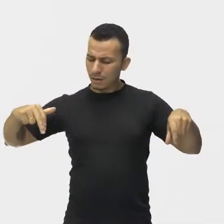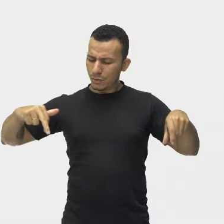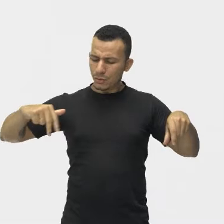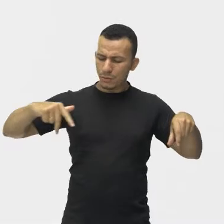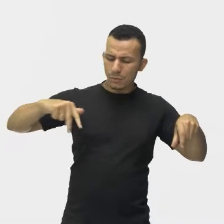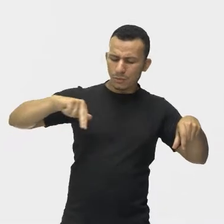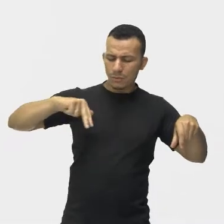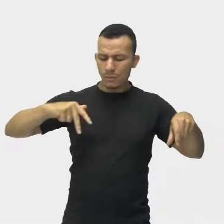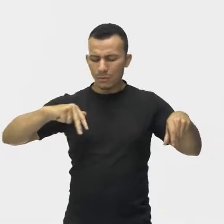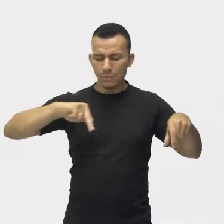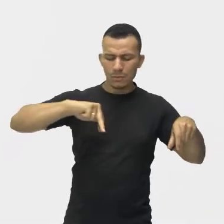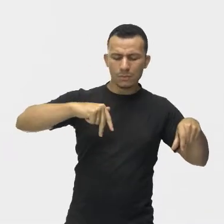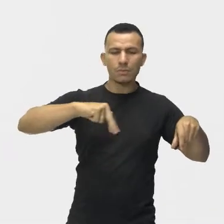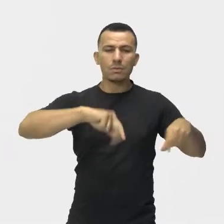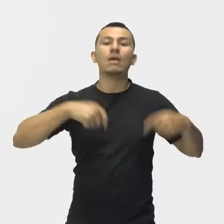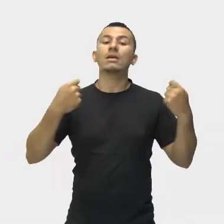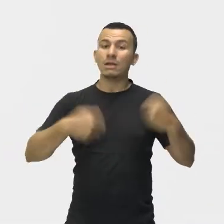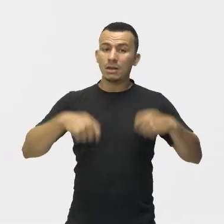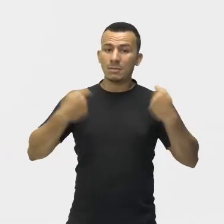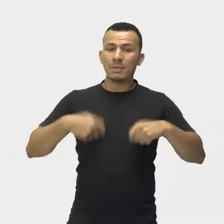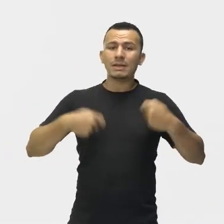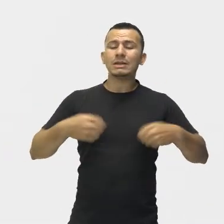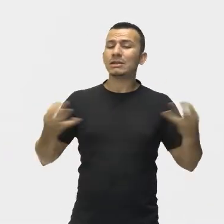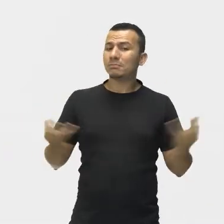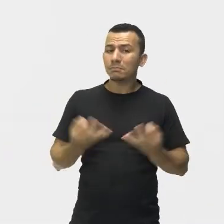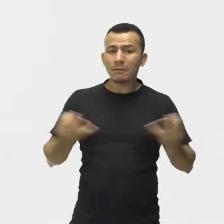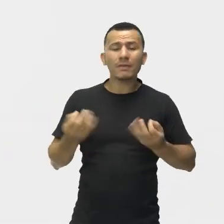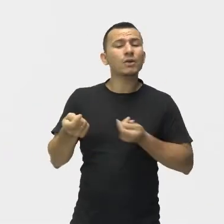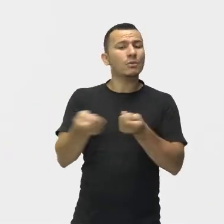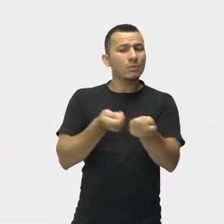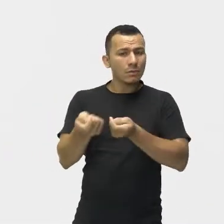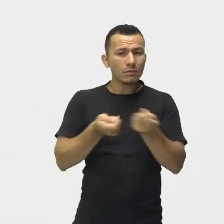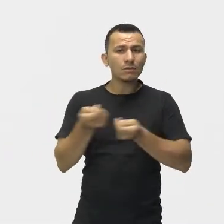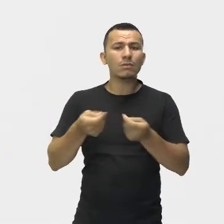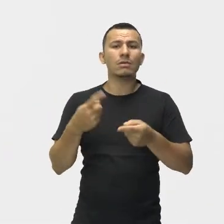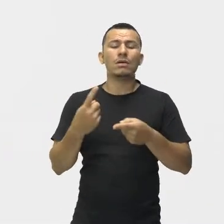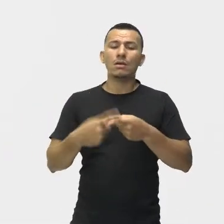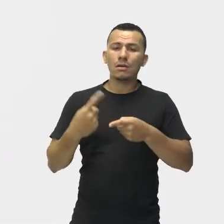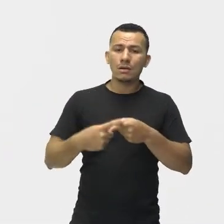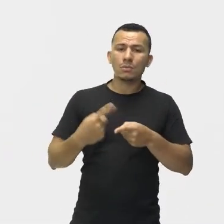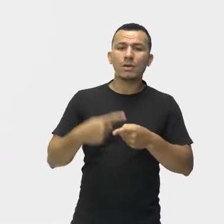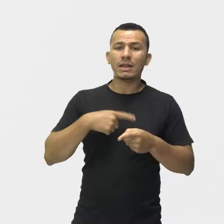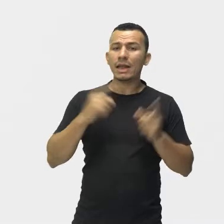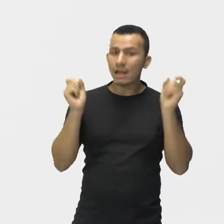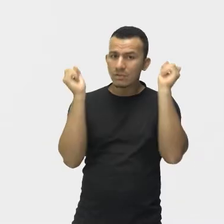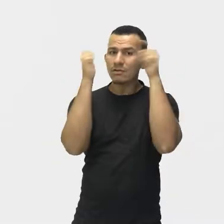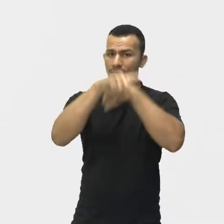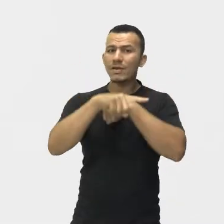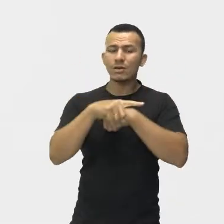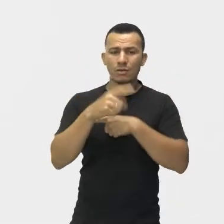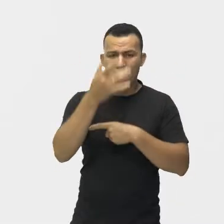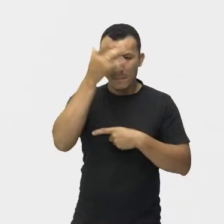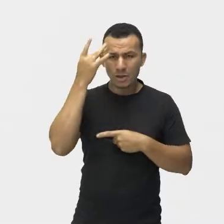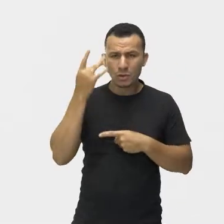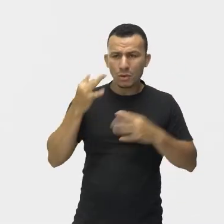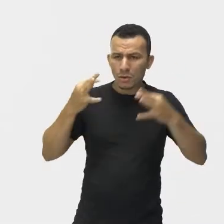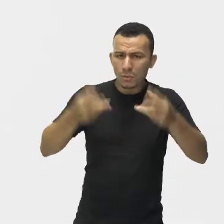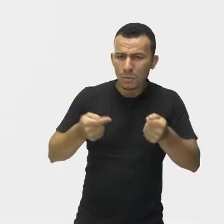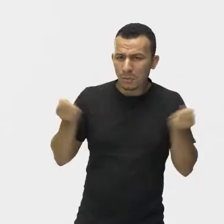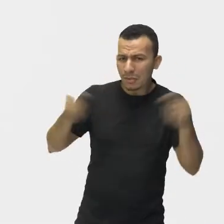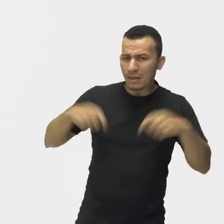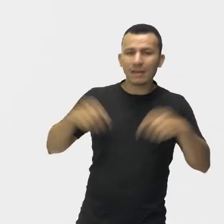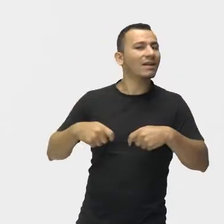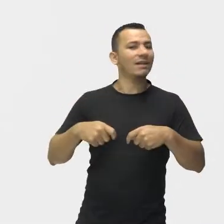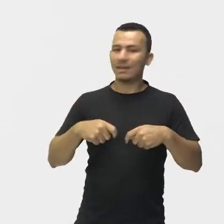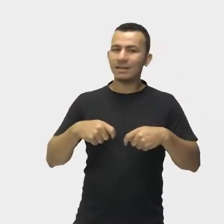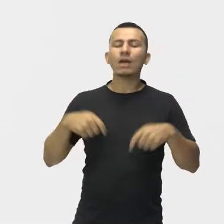isso a pessoa vai precisar realmente manter o equilíbrio, né? É uma atividade já um pouquinho dificultosa, nem todo mundo consegue praticar, mas